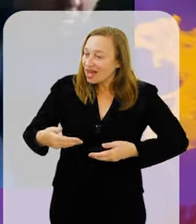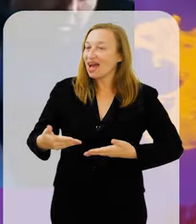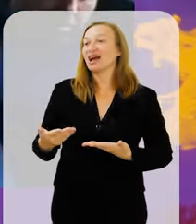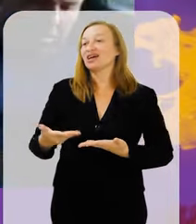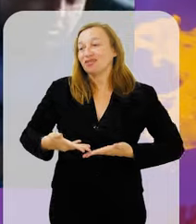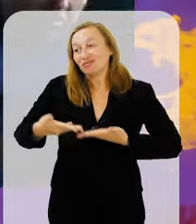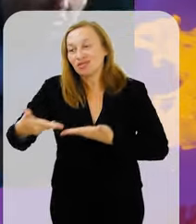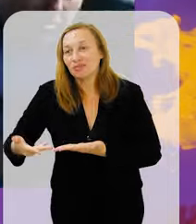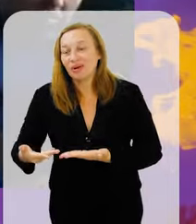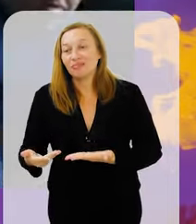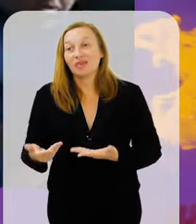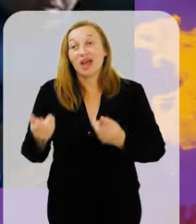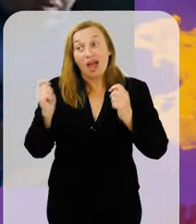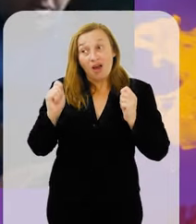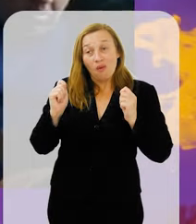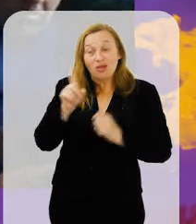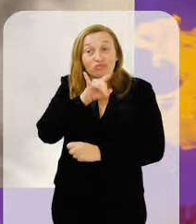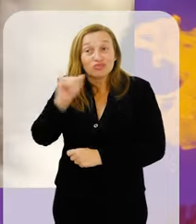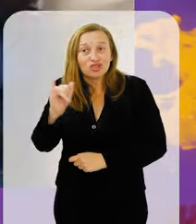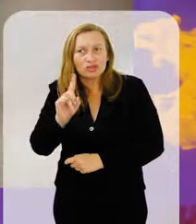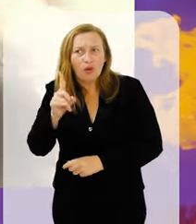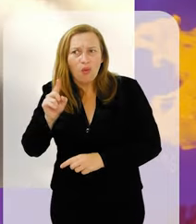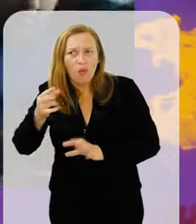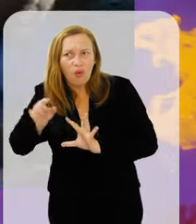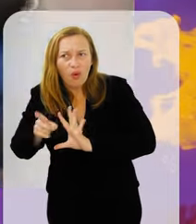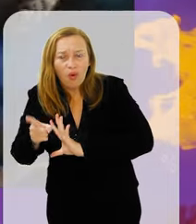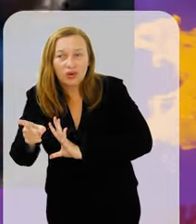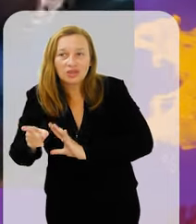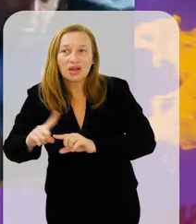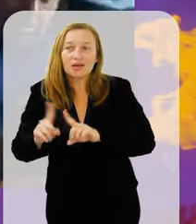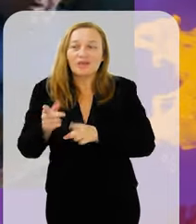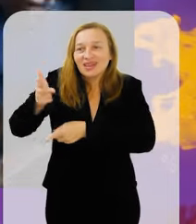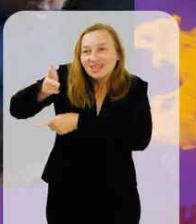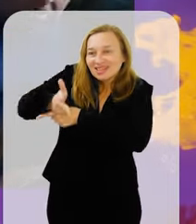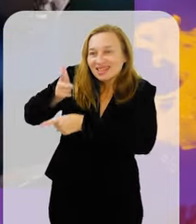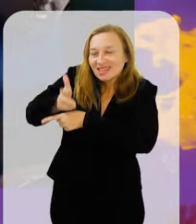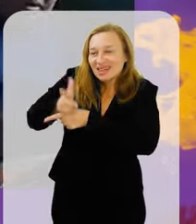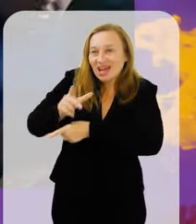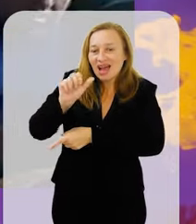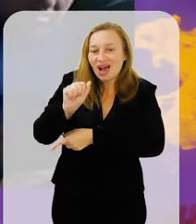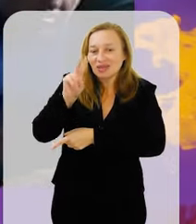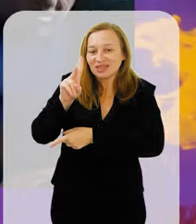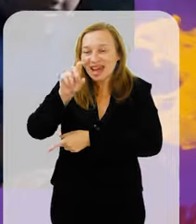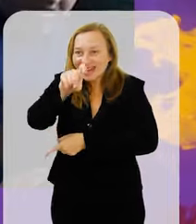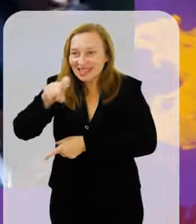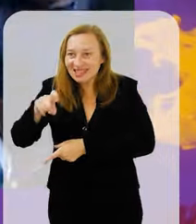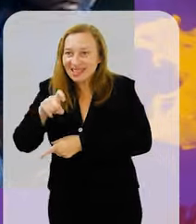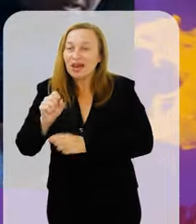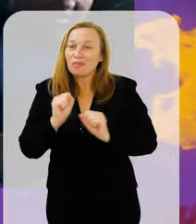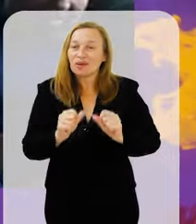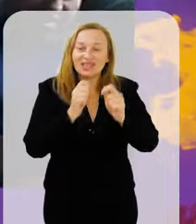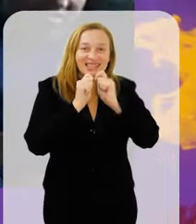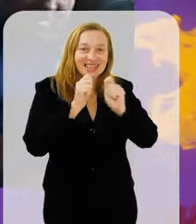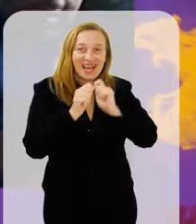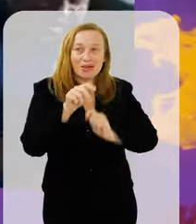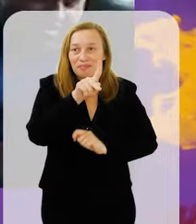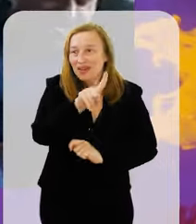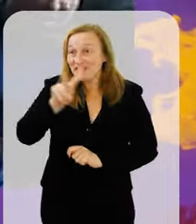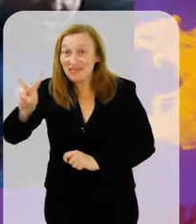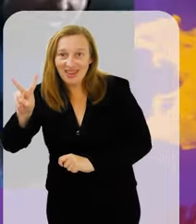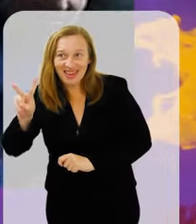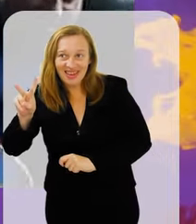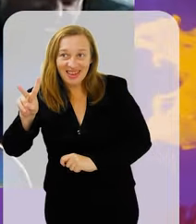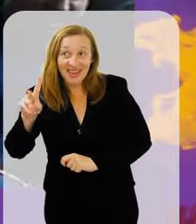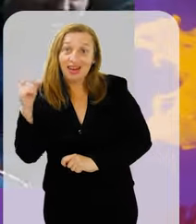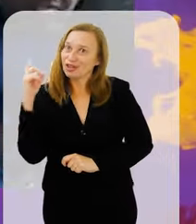da gente. Forte abraço. Espero um dia, não muito longe, que a TV Alerj transmita o jogo do Audax, que a gente possa dar uma entrevista pro PV,